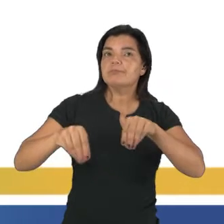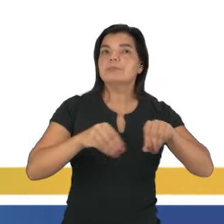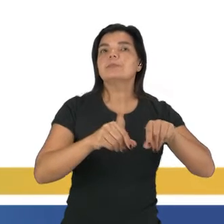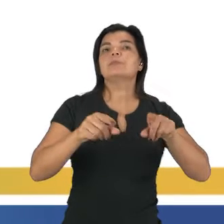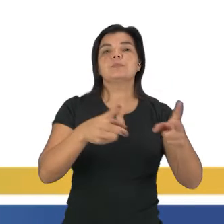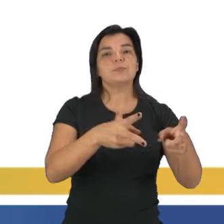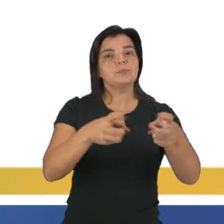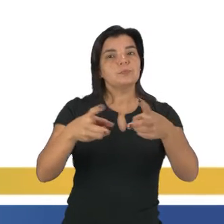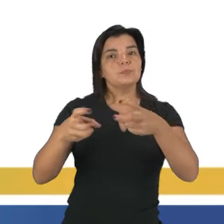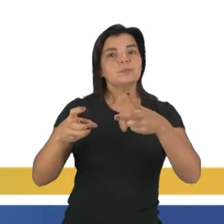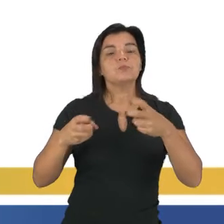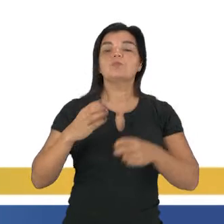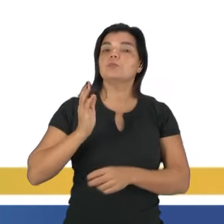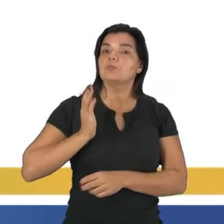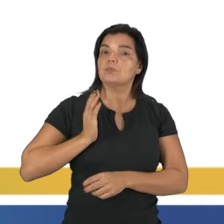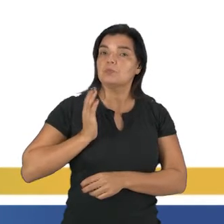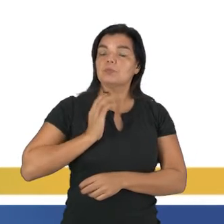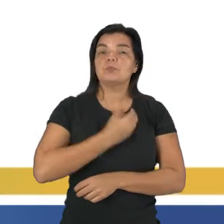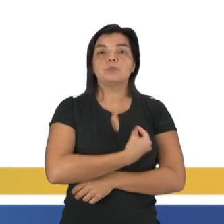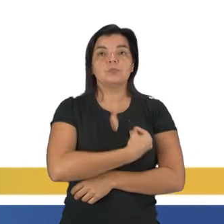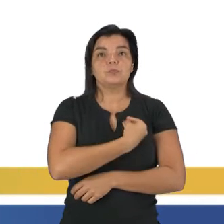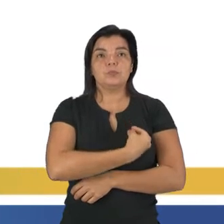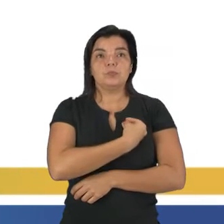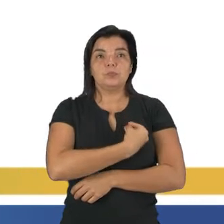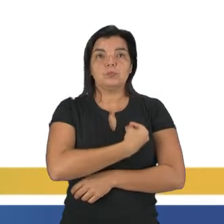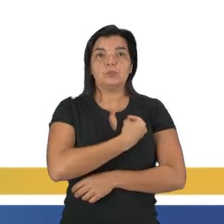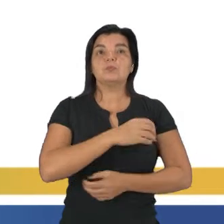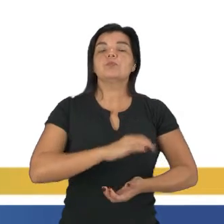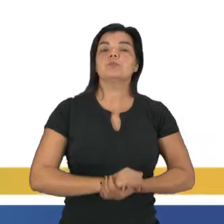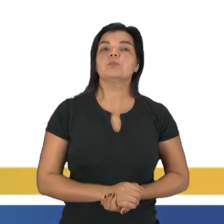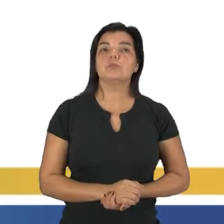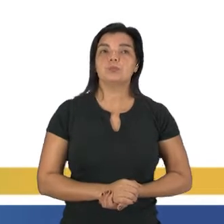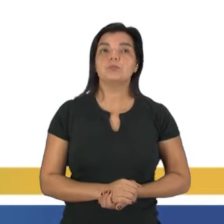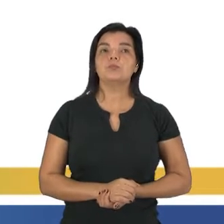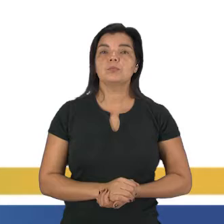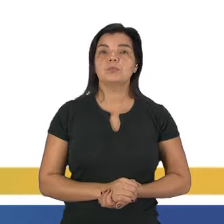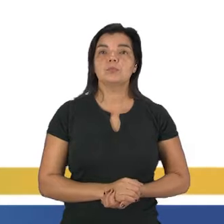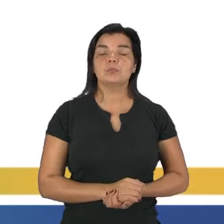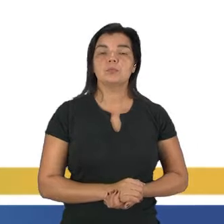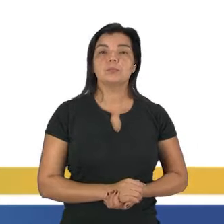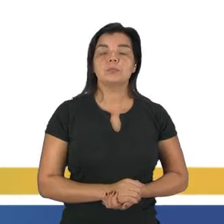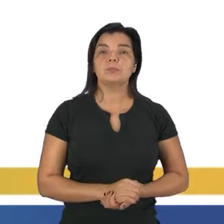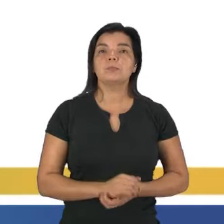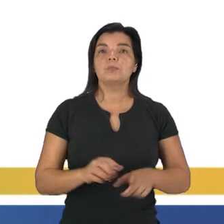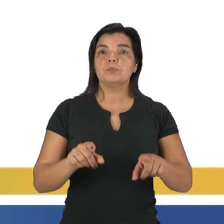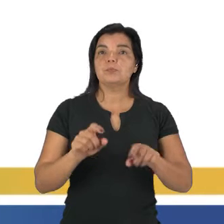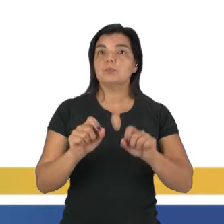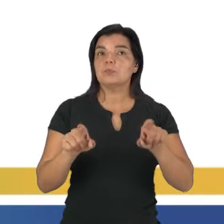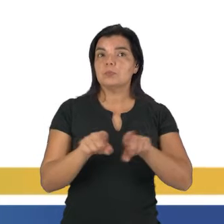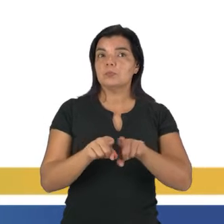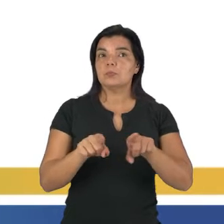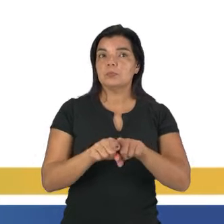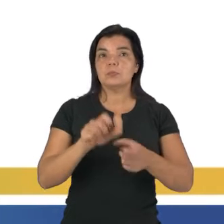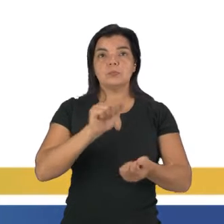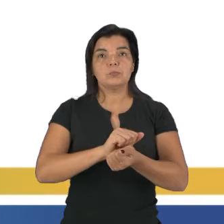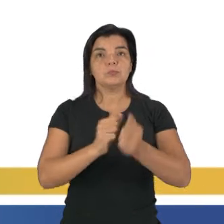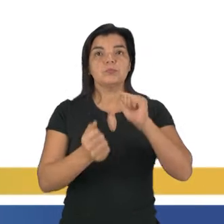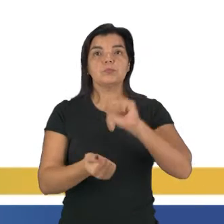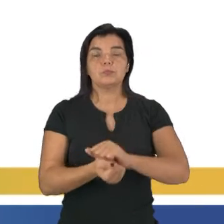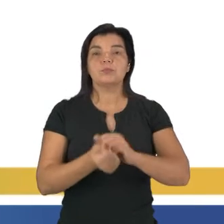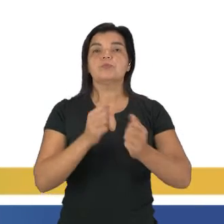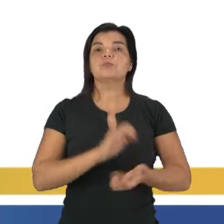consequentemente, explorar as riquezas existentes sob o signo da denominação e da